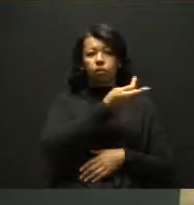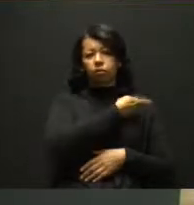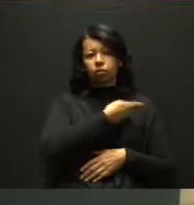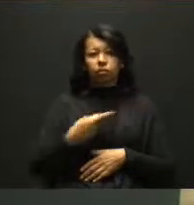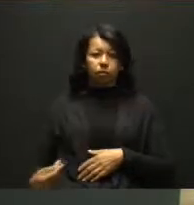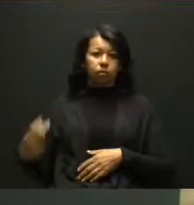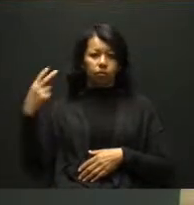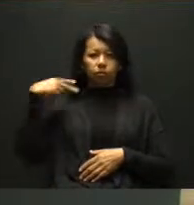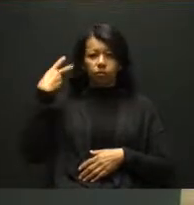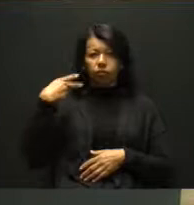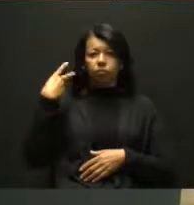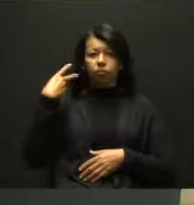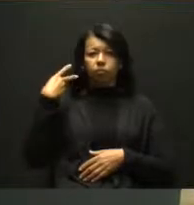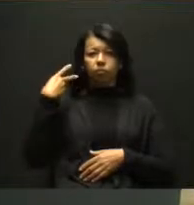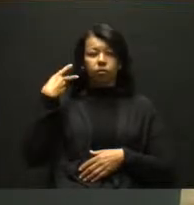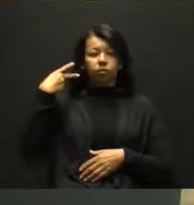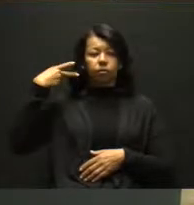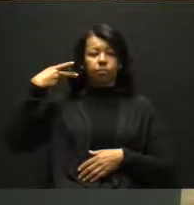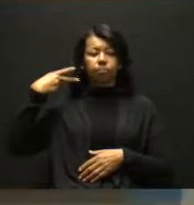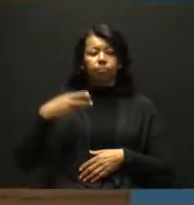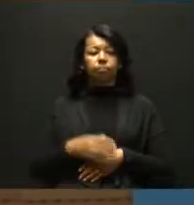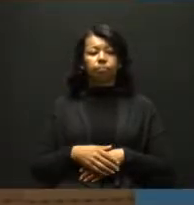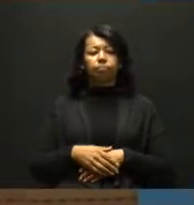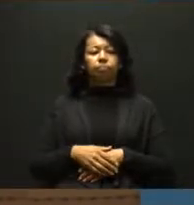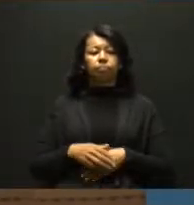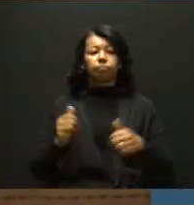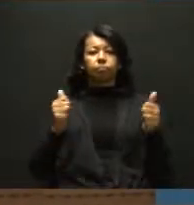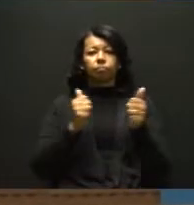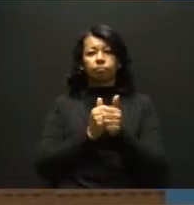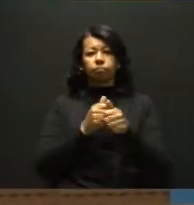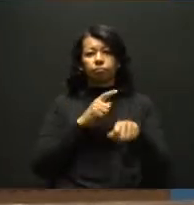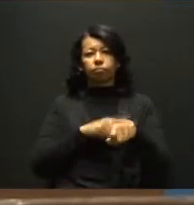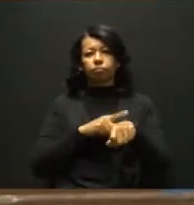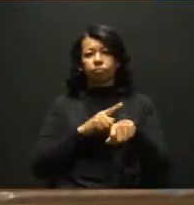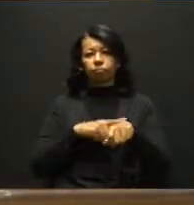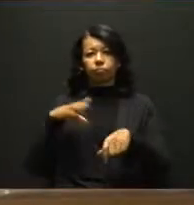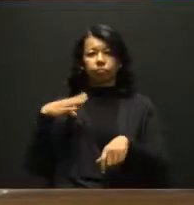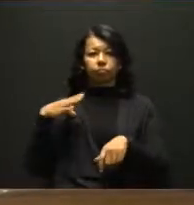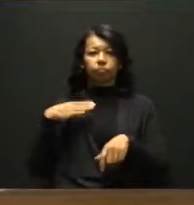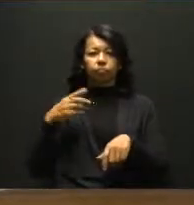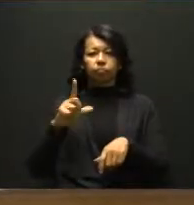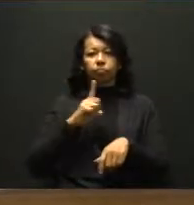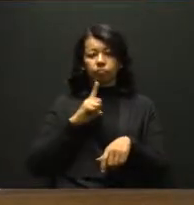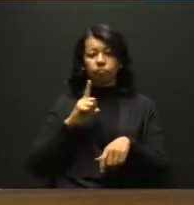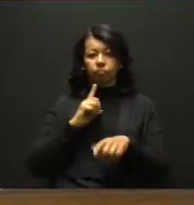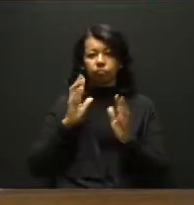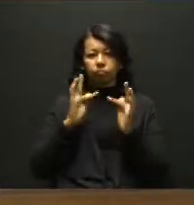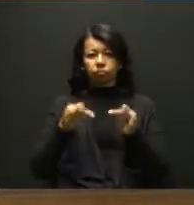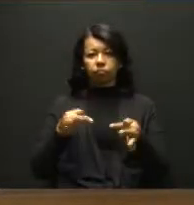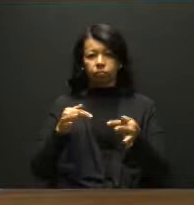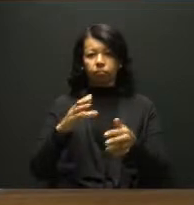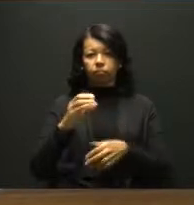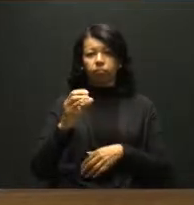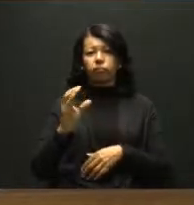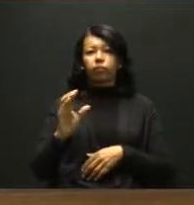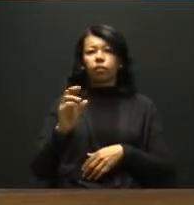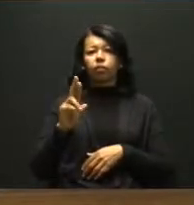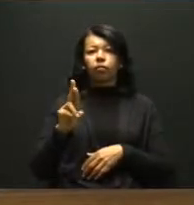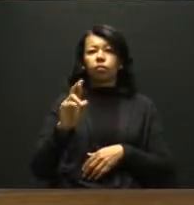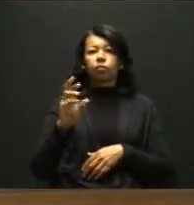vereadores recentemente na cidade tivemos a dissolução da corsan companhia cubatense de urbanização e renan